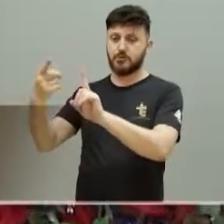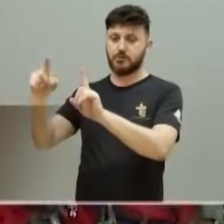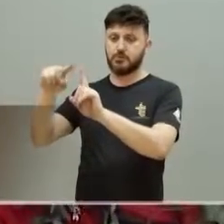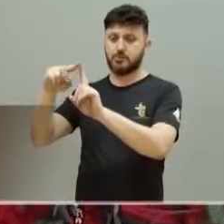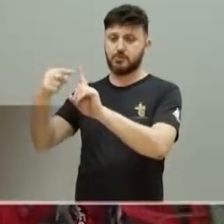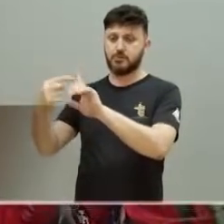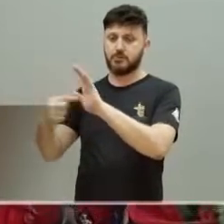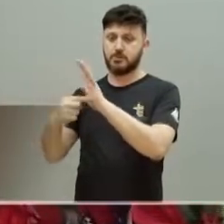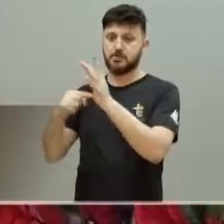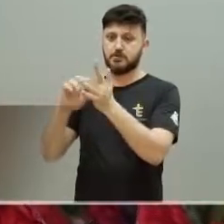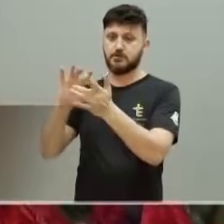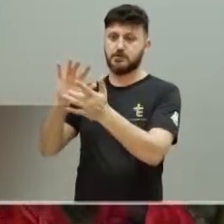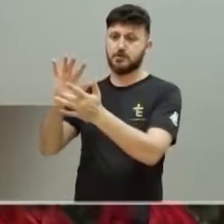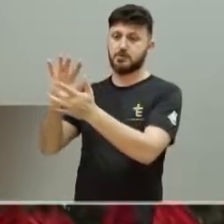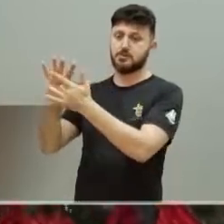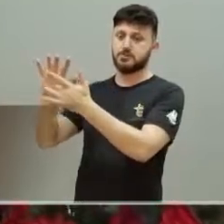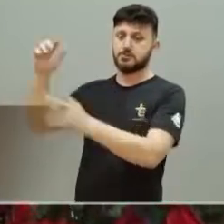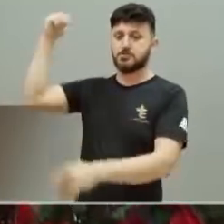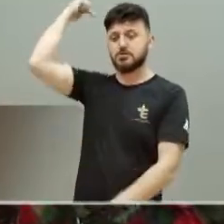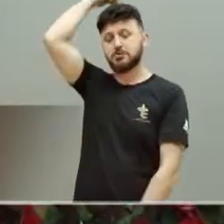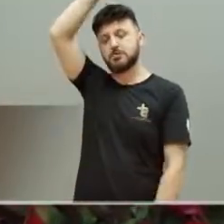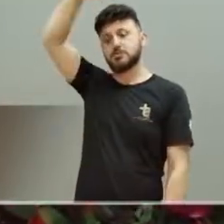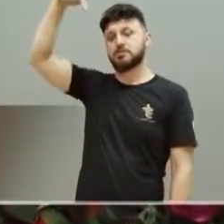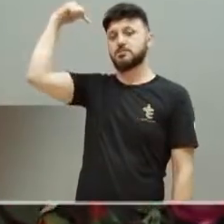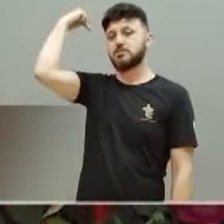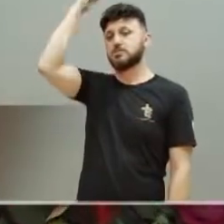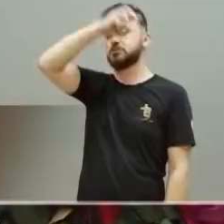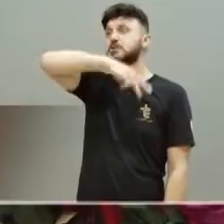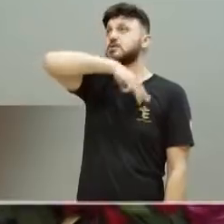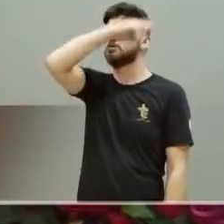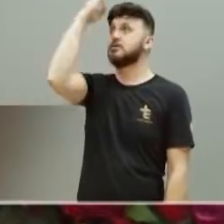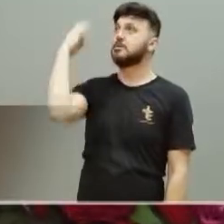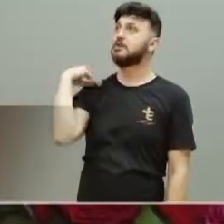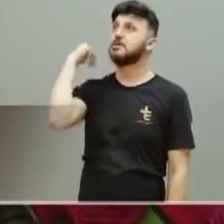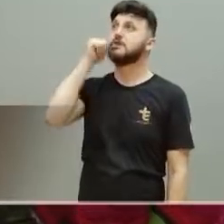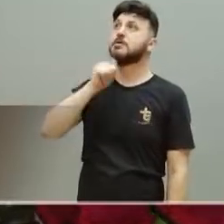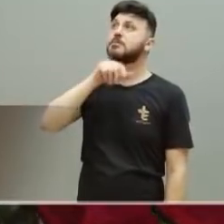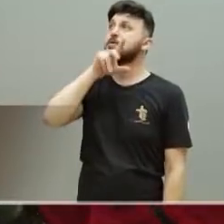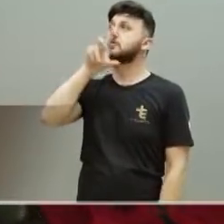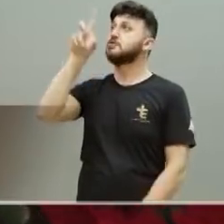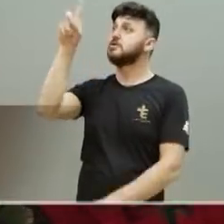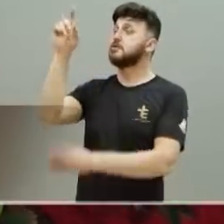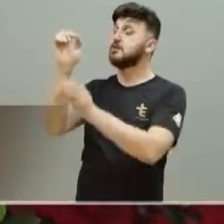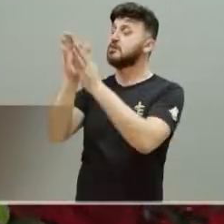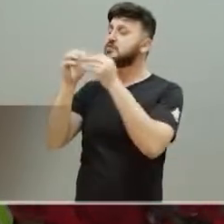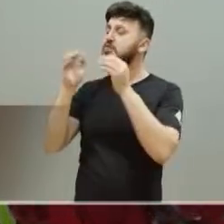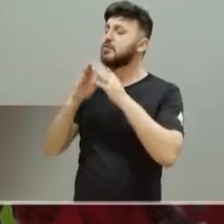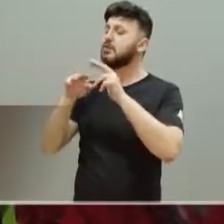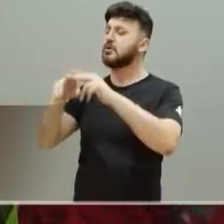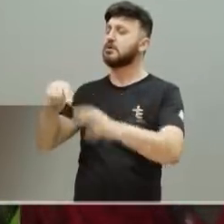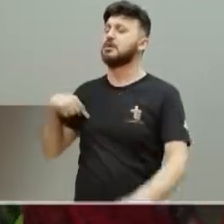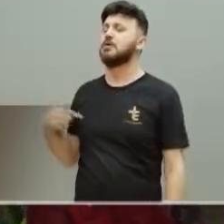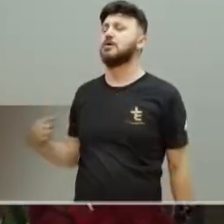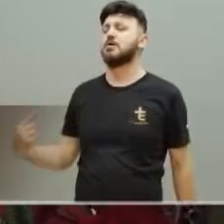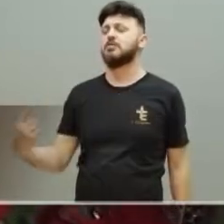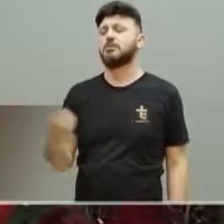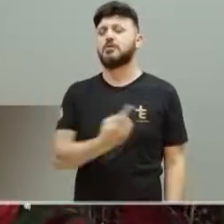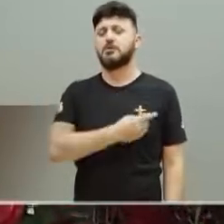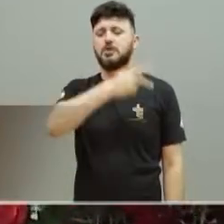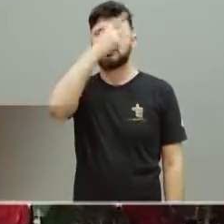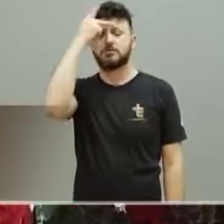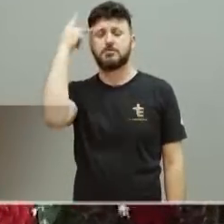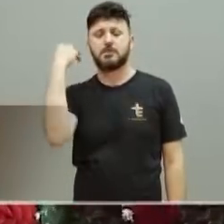é o fruto do vosso ventre, Jesus. Santa Maria, Mãe de Deus, rogai